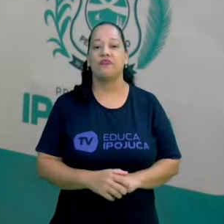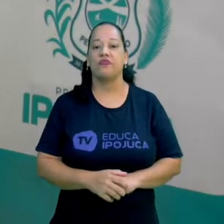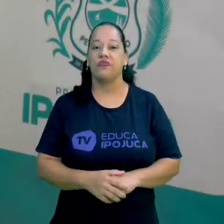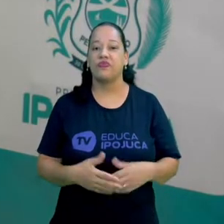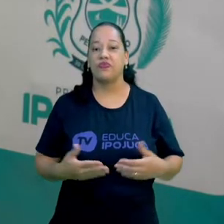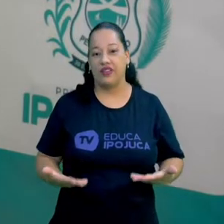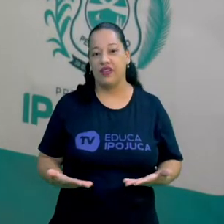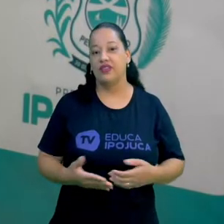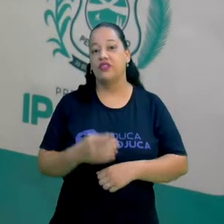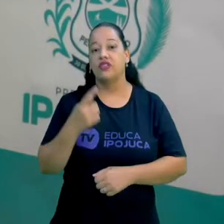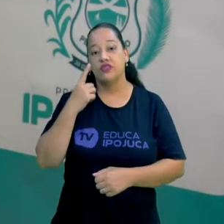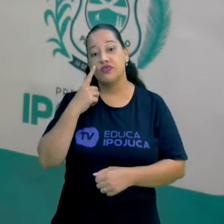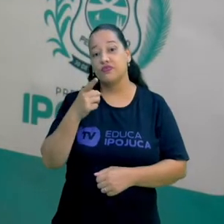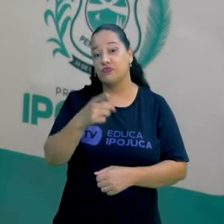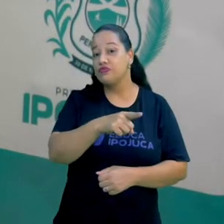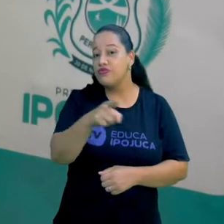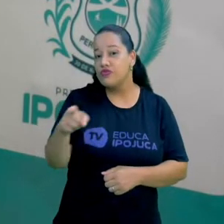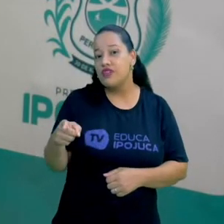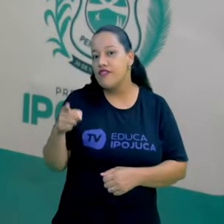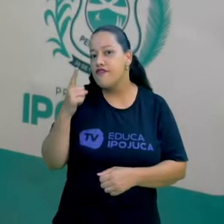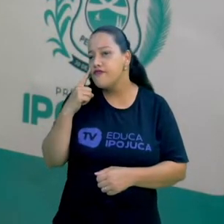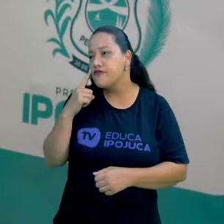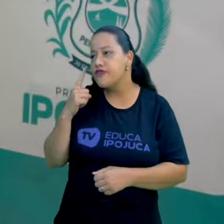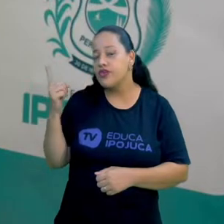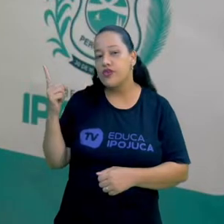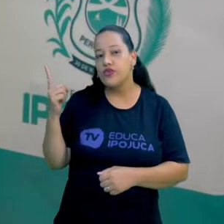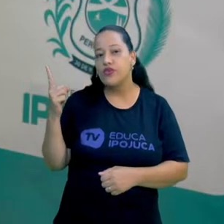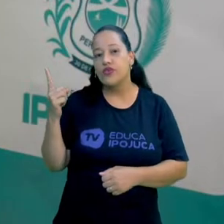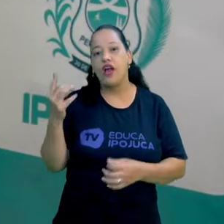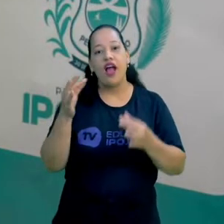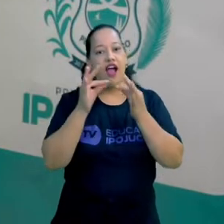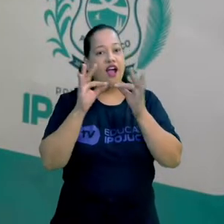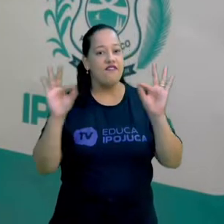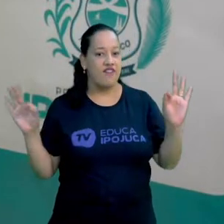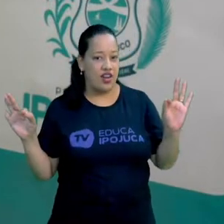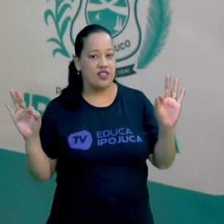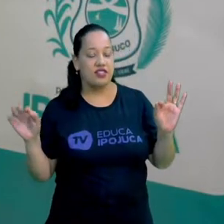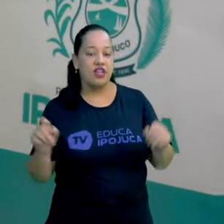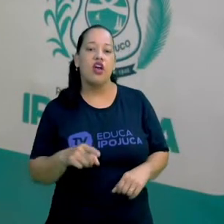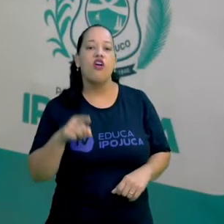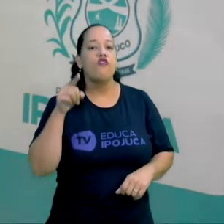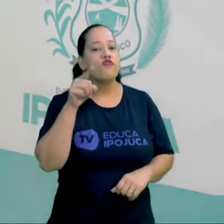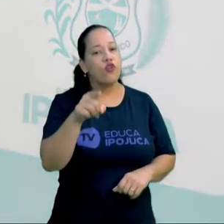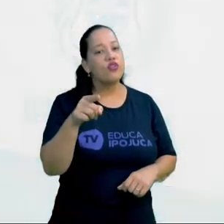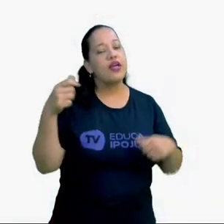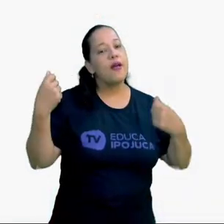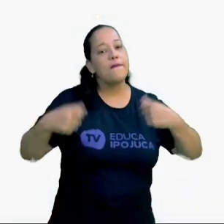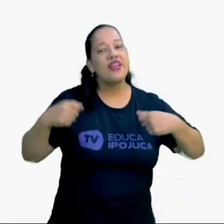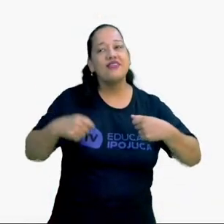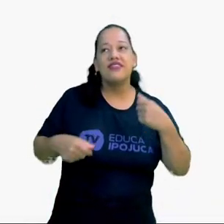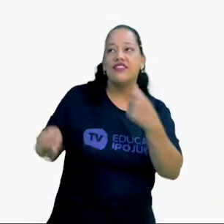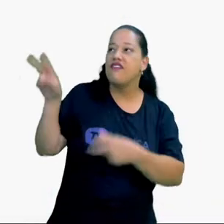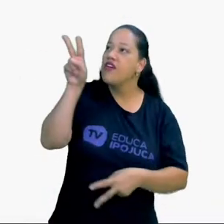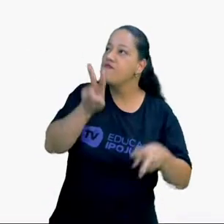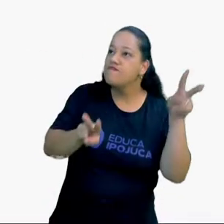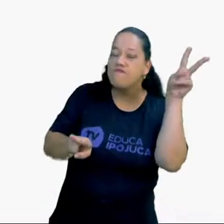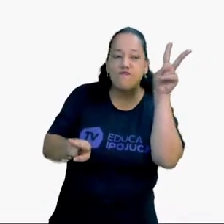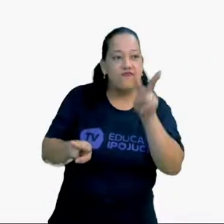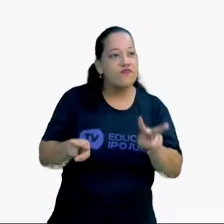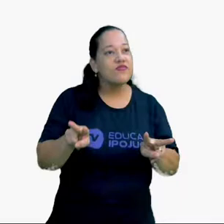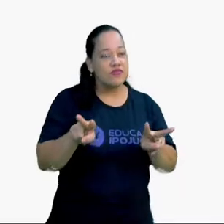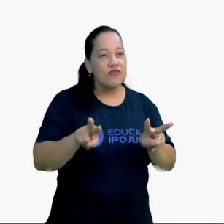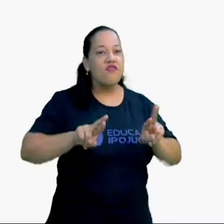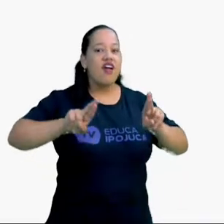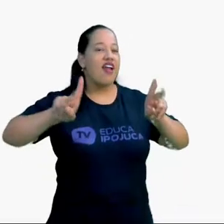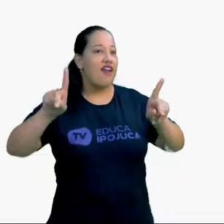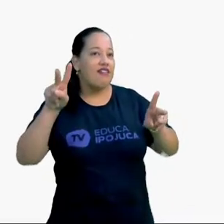lá. Você já viu essa frase? Você precisa ver por outro prisma.